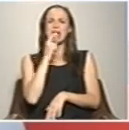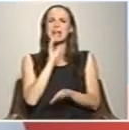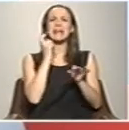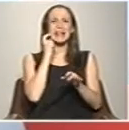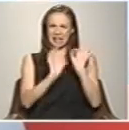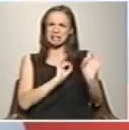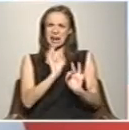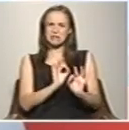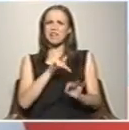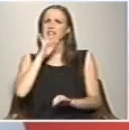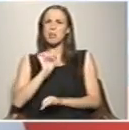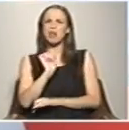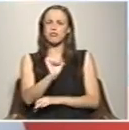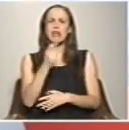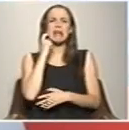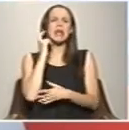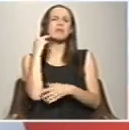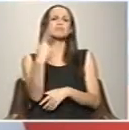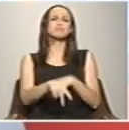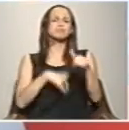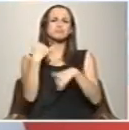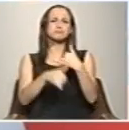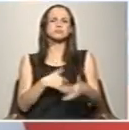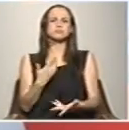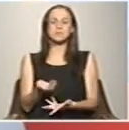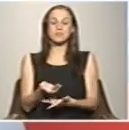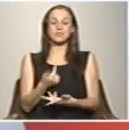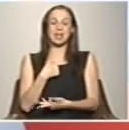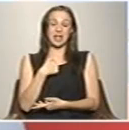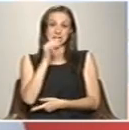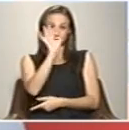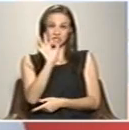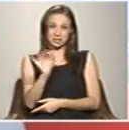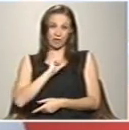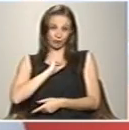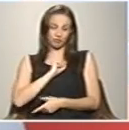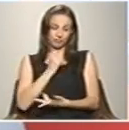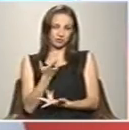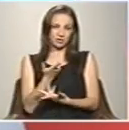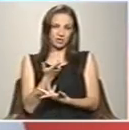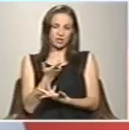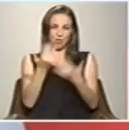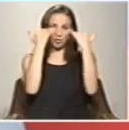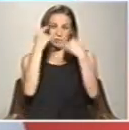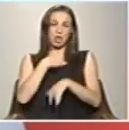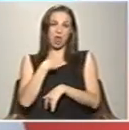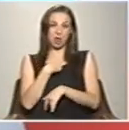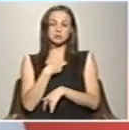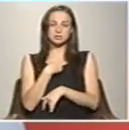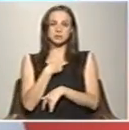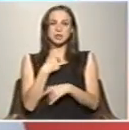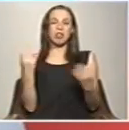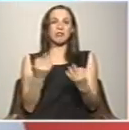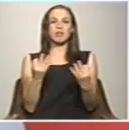princípio, os familiares? Assim, as nossas estatísticas, daquilo que é a realidade que chega até nós, de